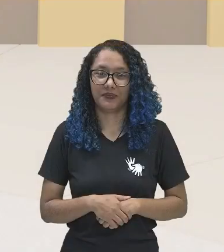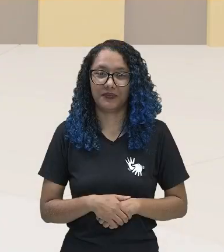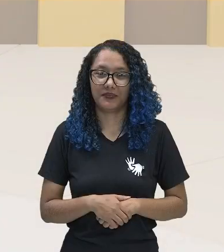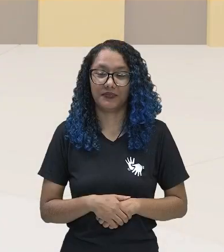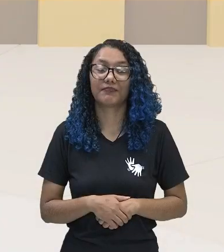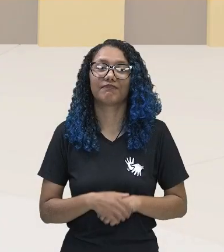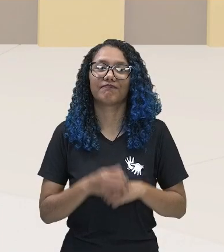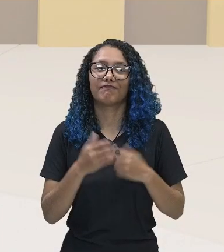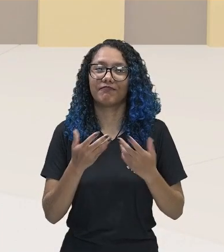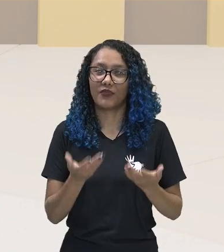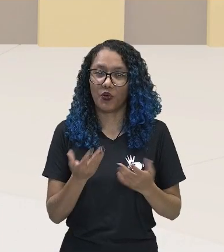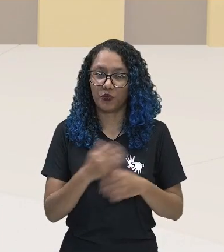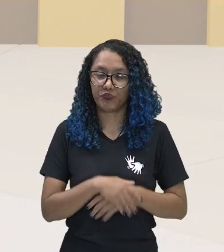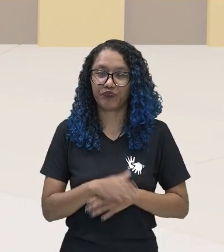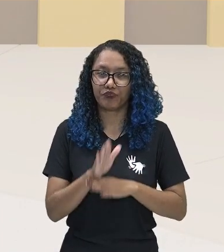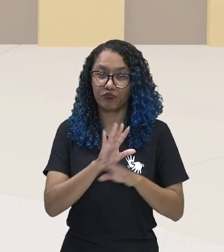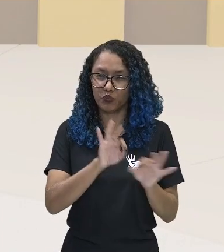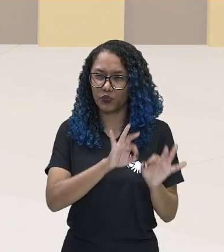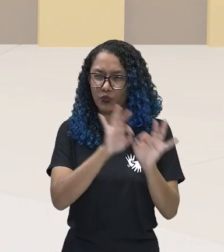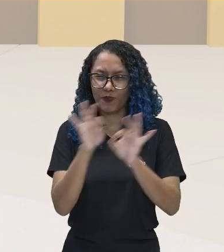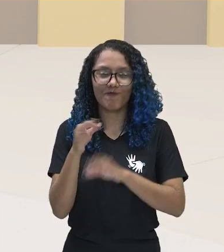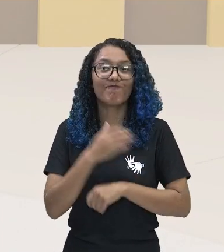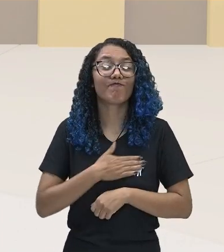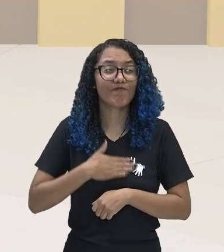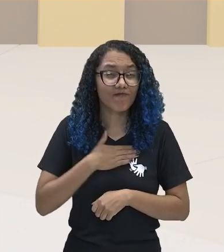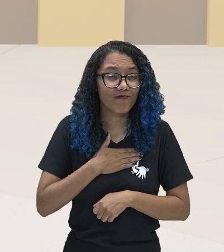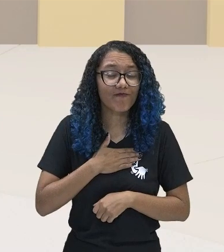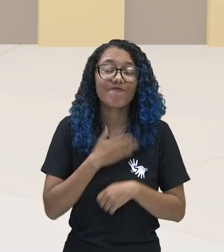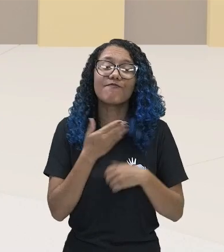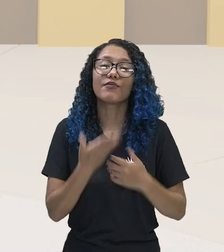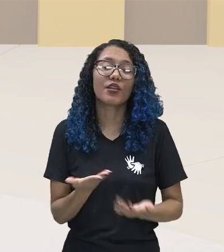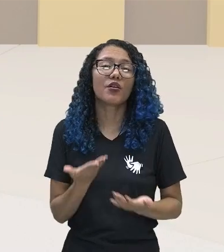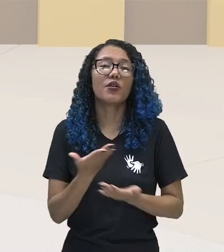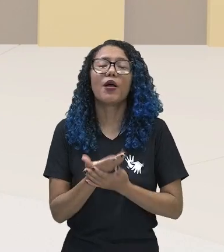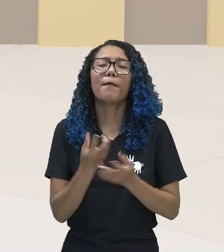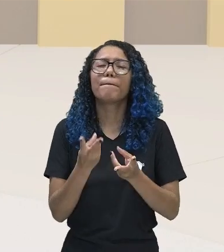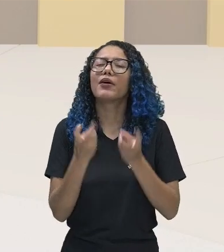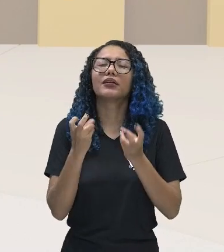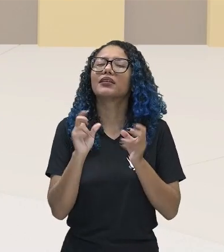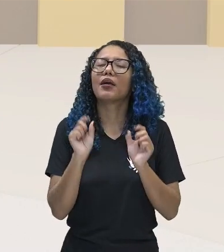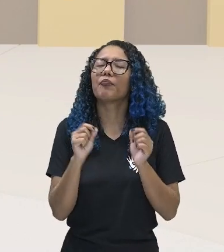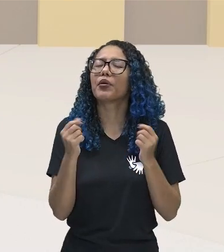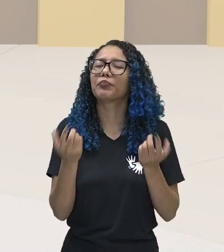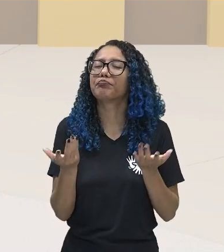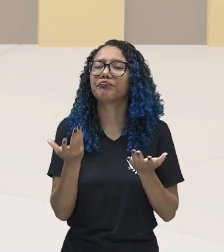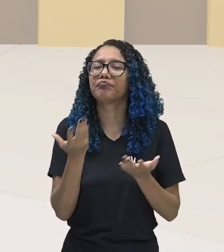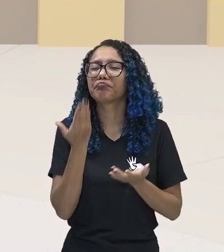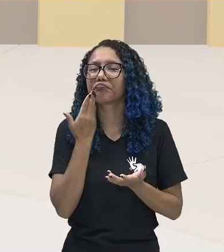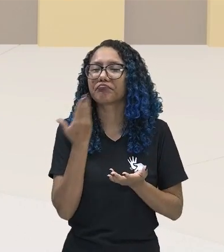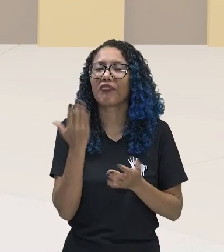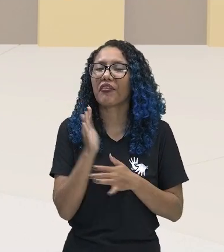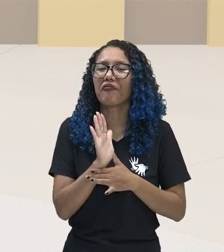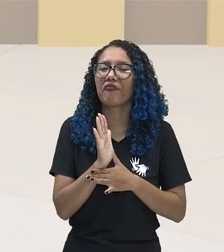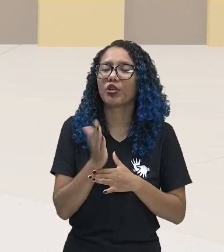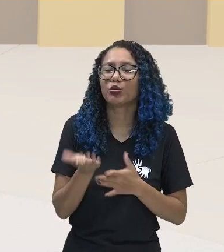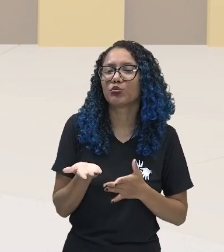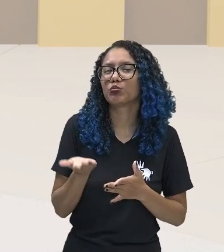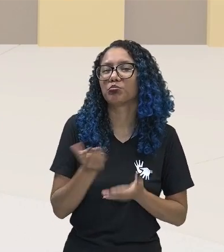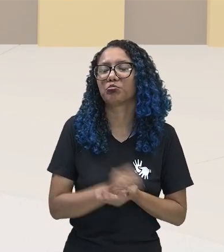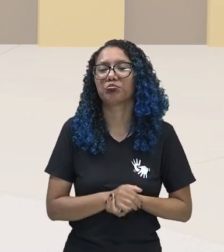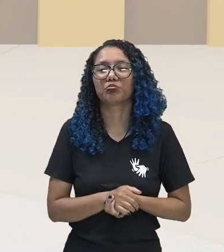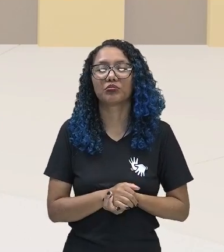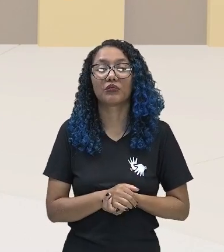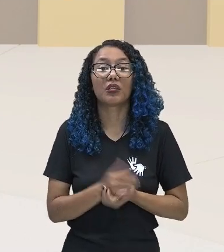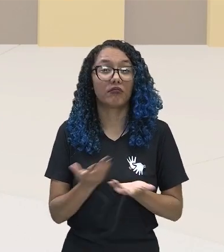Então, assistiram o vídeo? Gostaram? O que nós podemos perceber nessa animação? Nós podemos observar